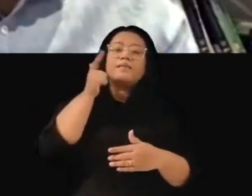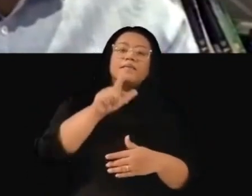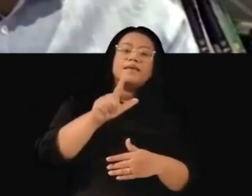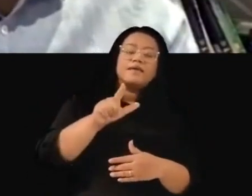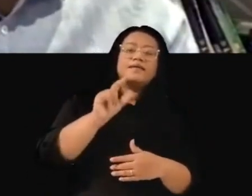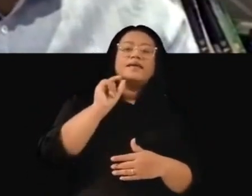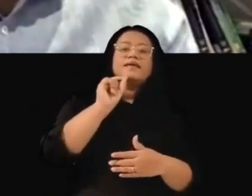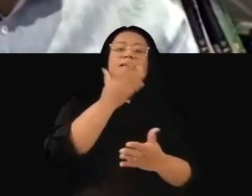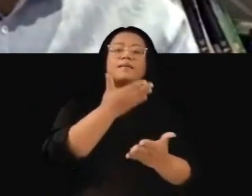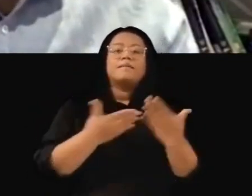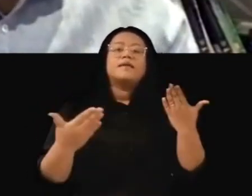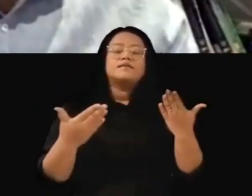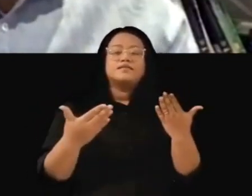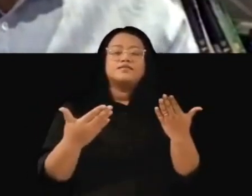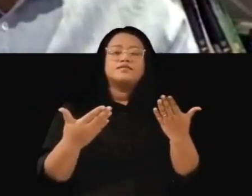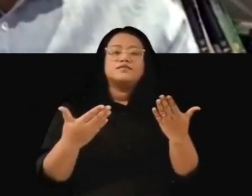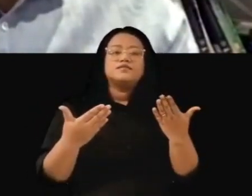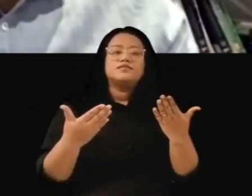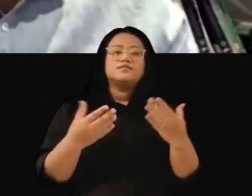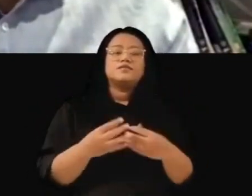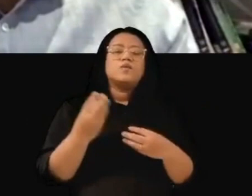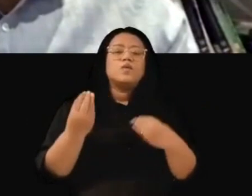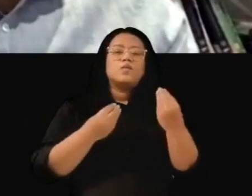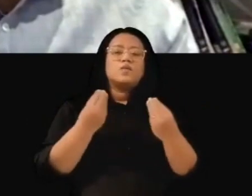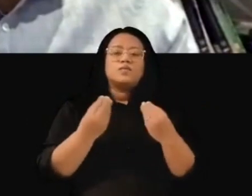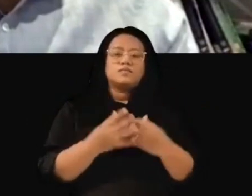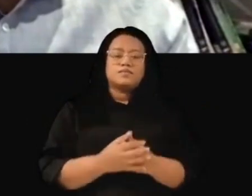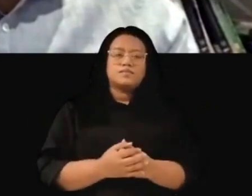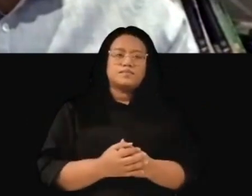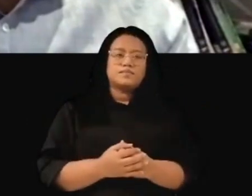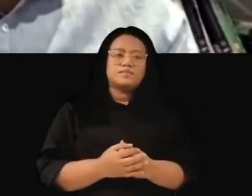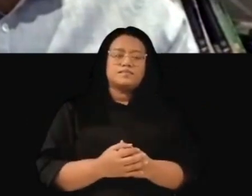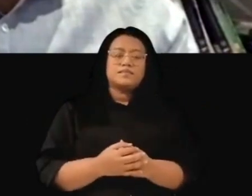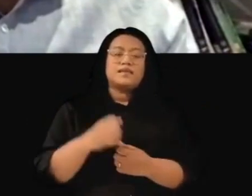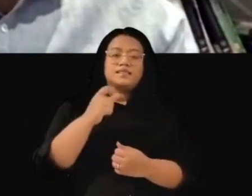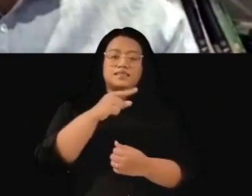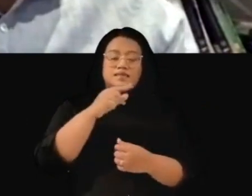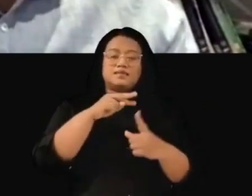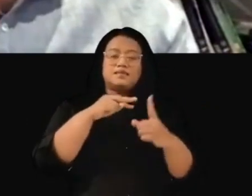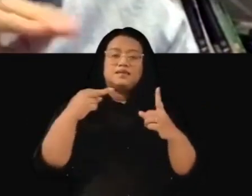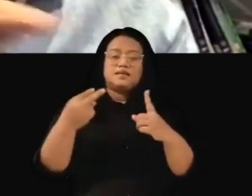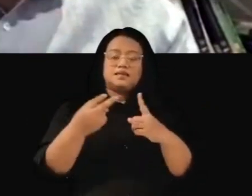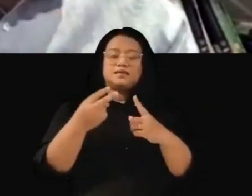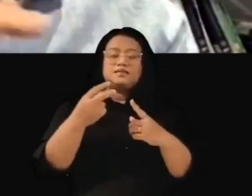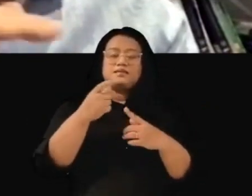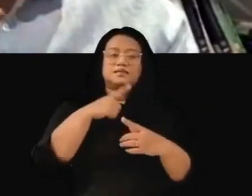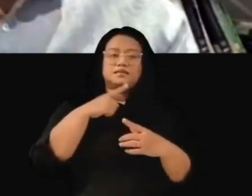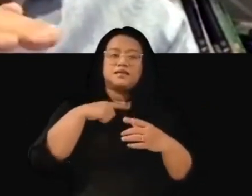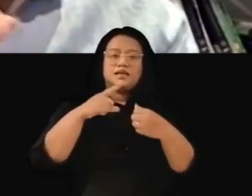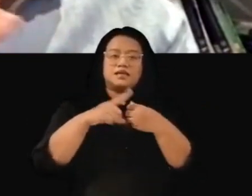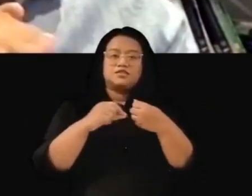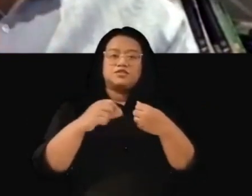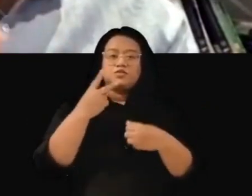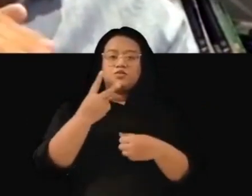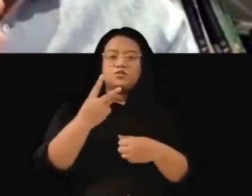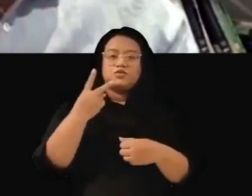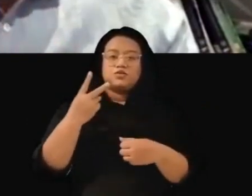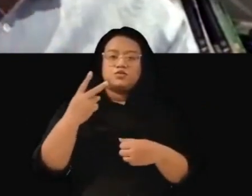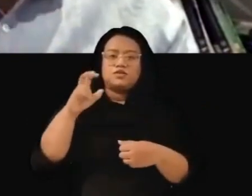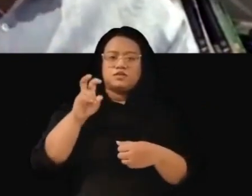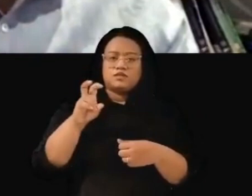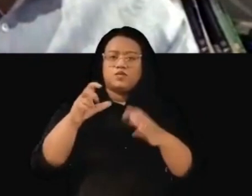e com o aumento do desmatamento. Acredito que, nesse aspecto, né, o direito tem um papel fundamental. O artigo 225 ele é muito